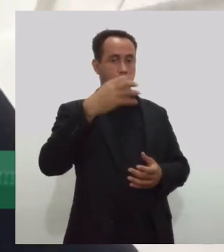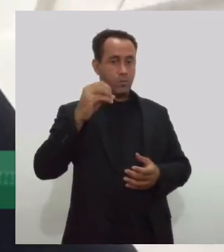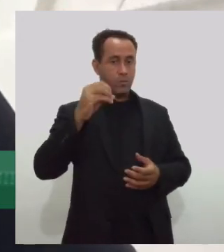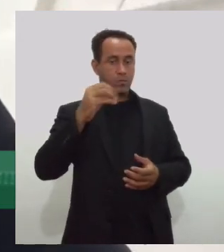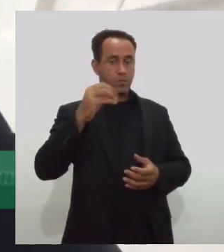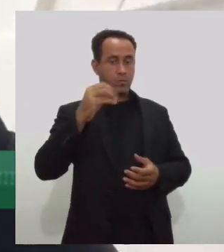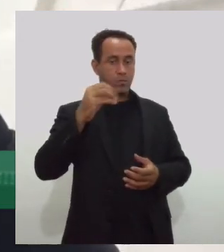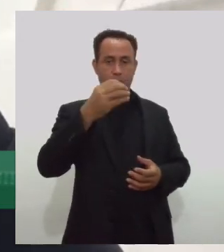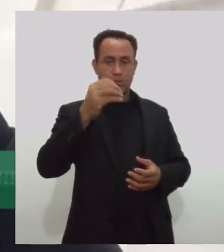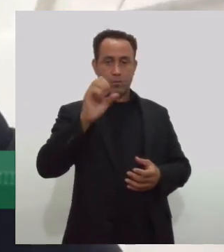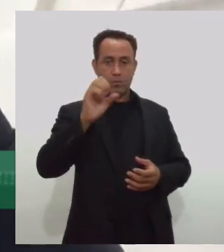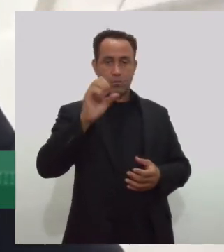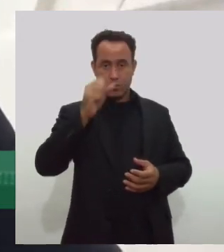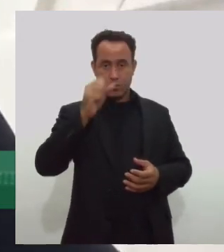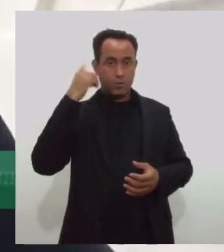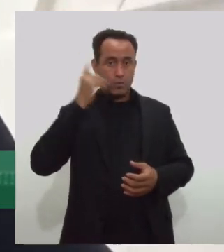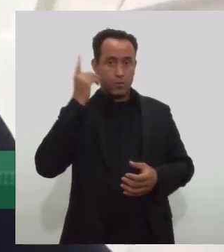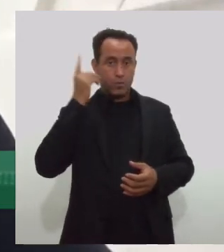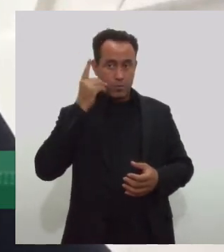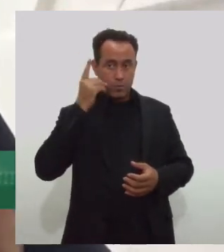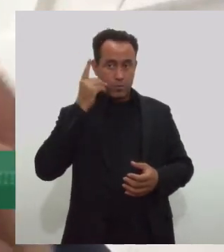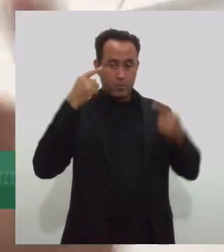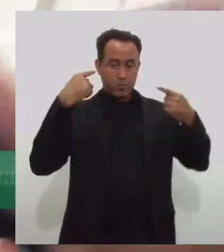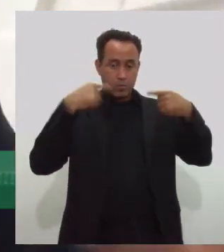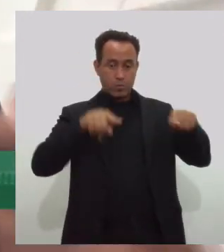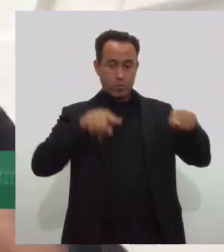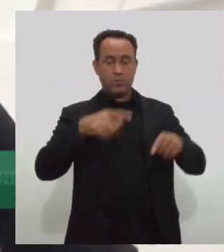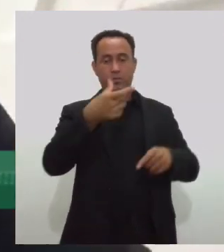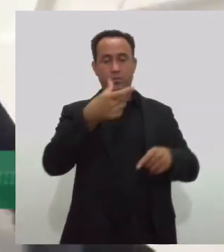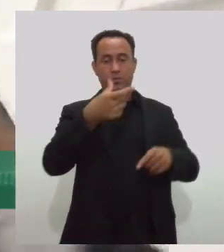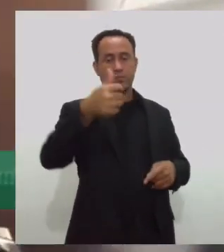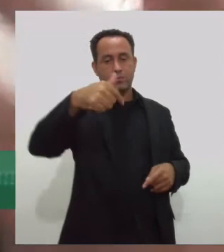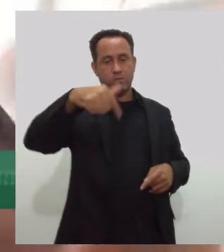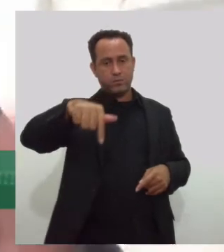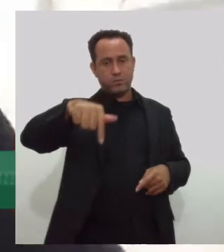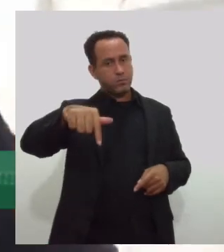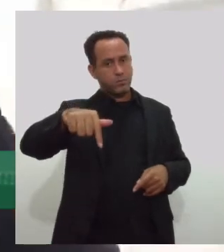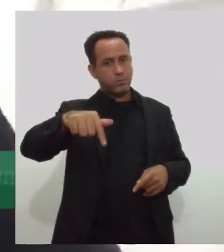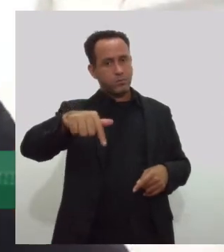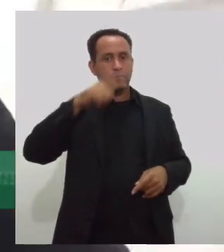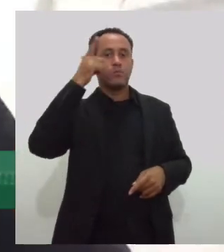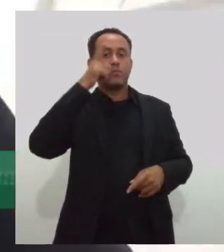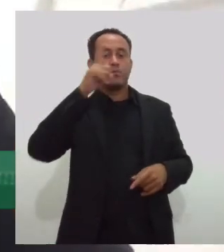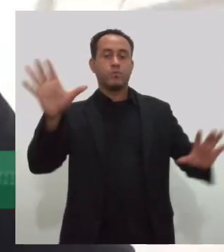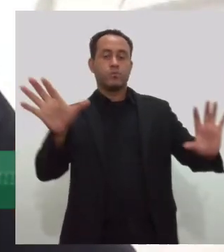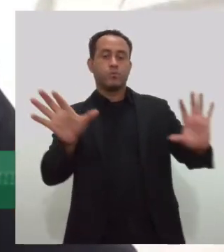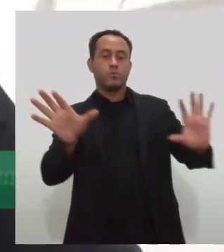408 deputados contra 67. Né? Ou seja, ele conseguiu unir